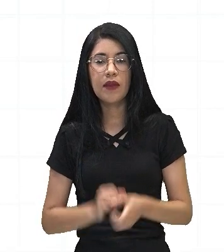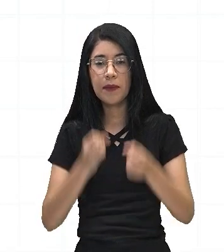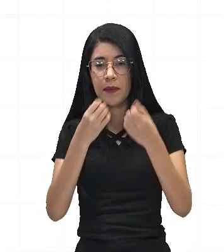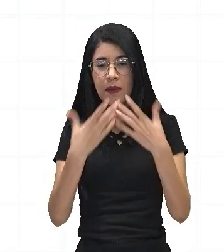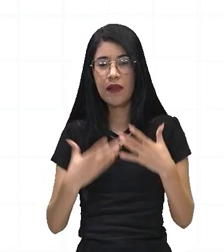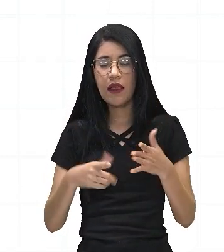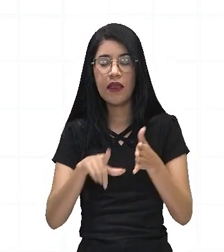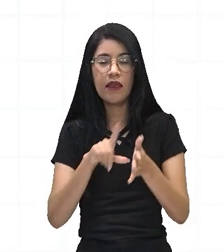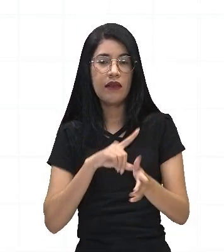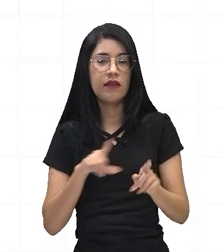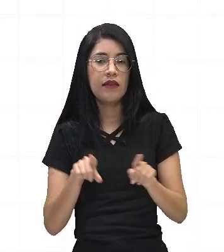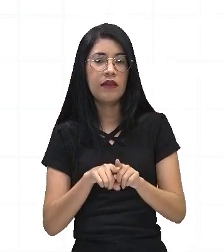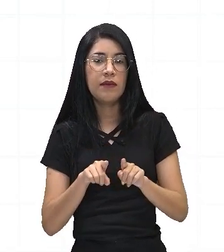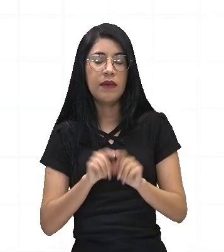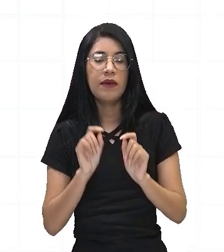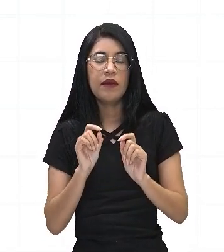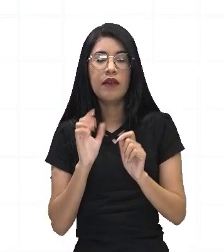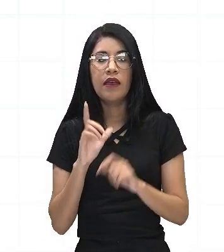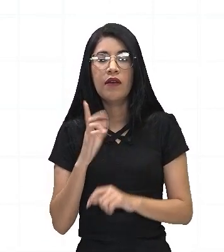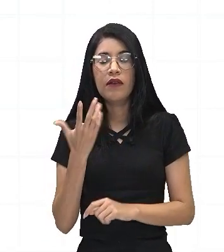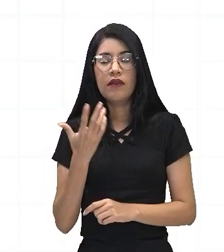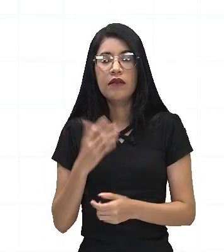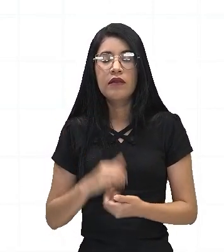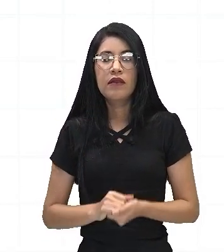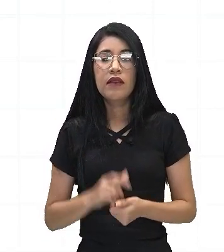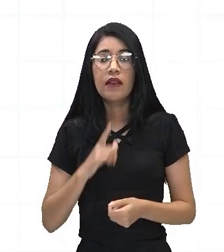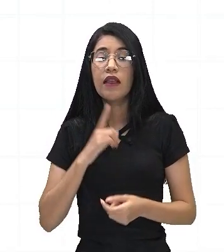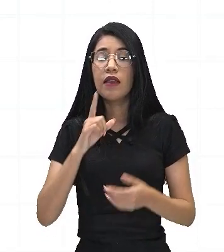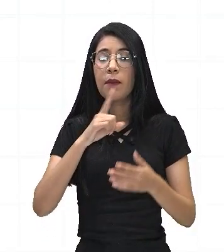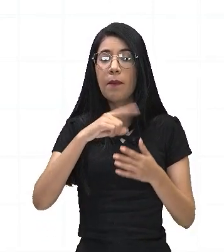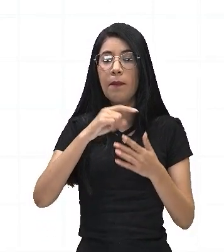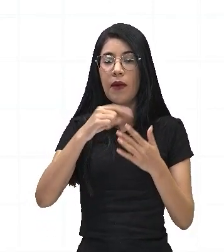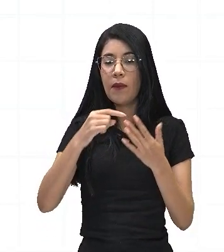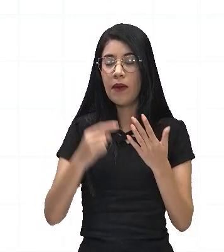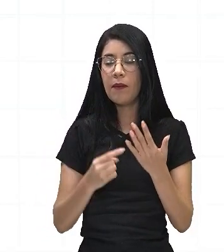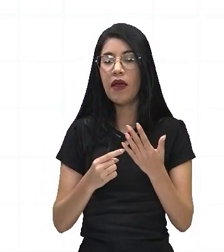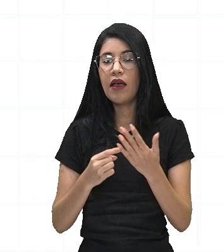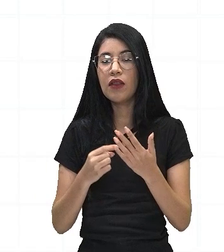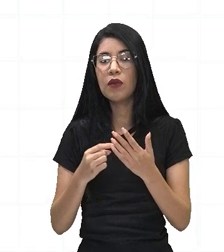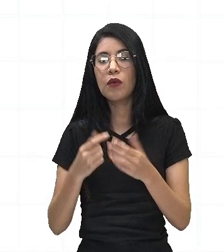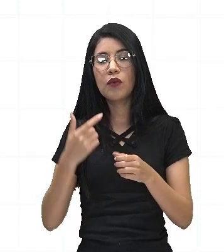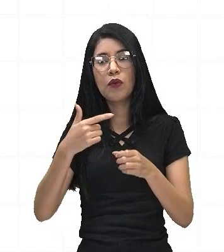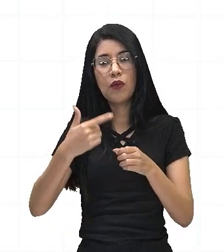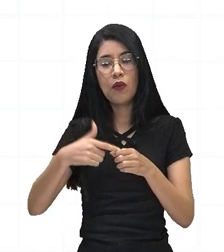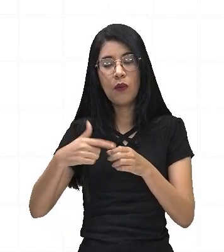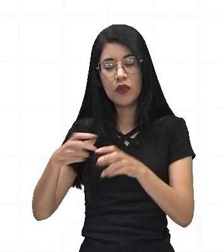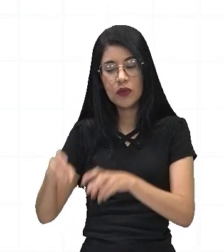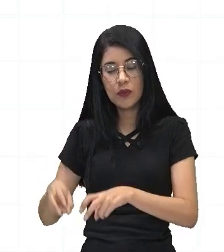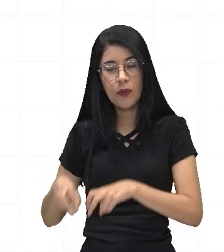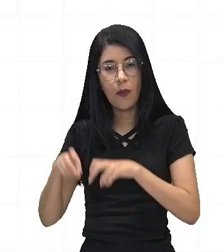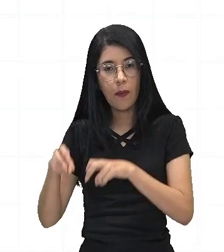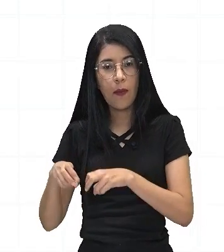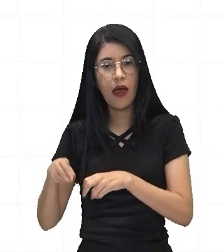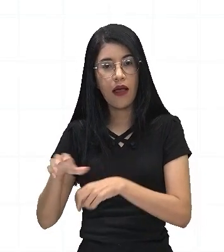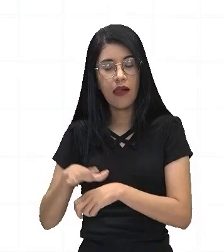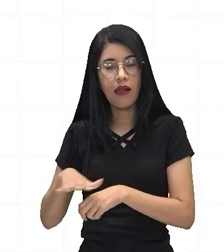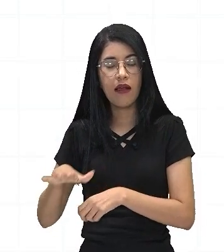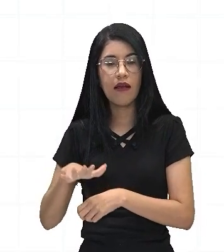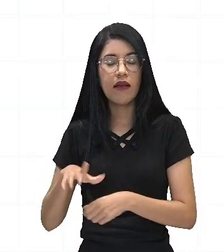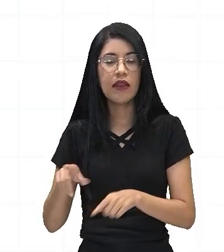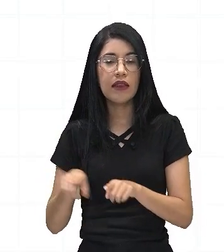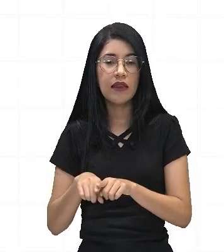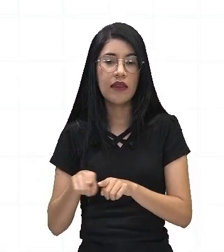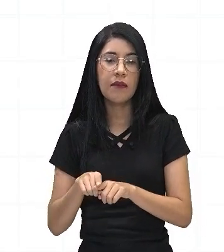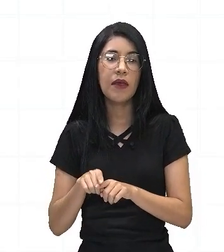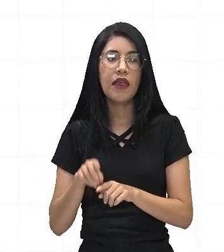Nas usinas termoelétricas a gente tem lá os elementos vindos dos combustíveis fósseis. Nesse caso, o elemento utilizado é um elemento químico como